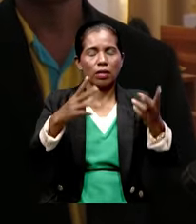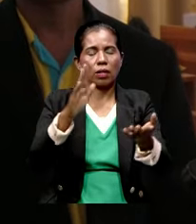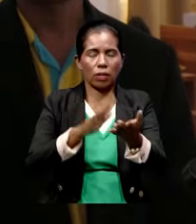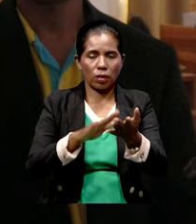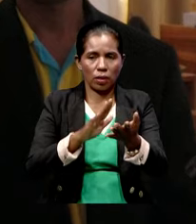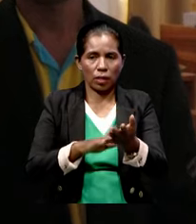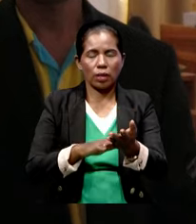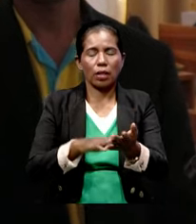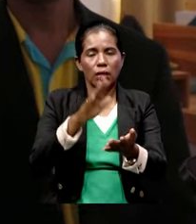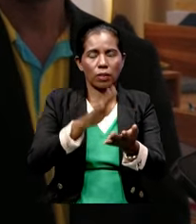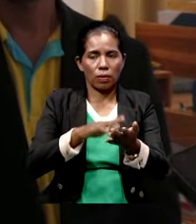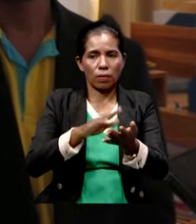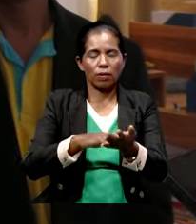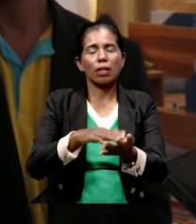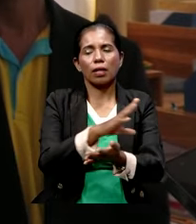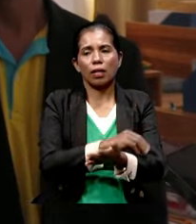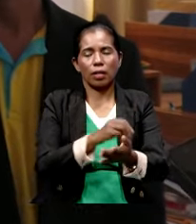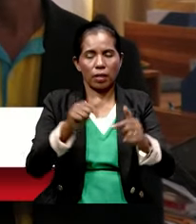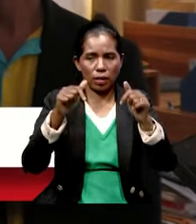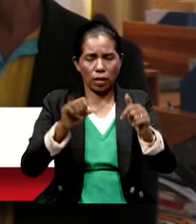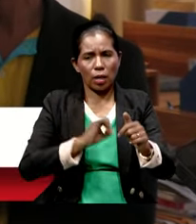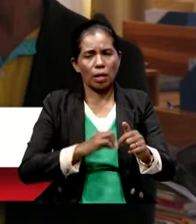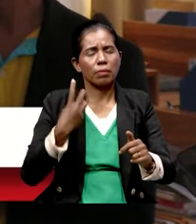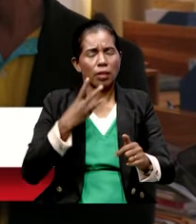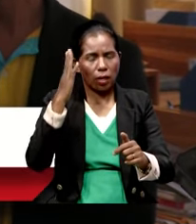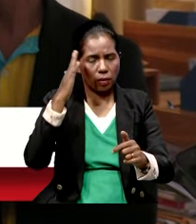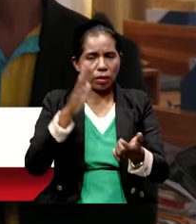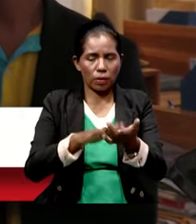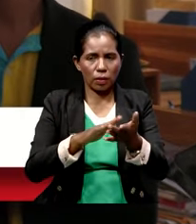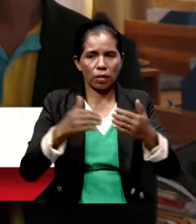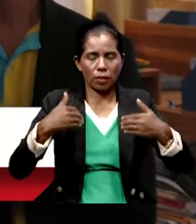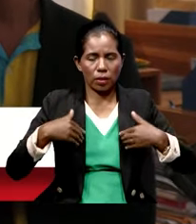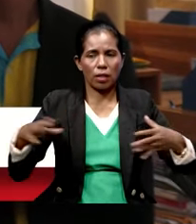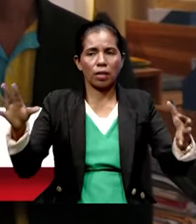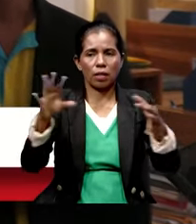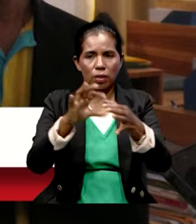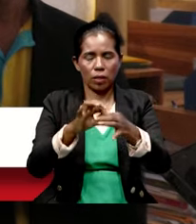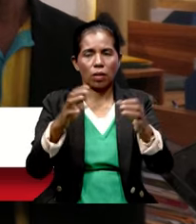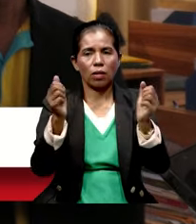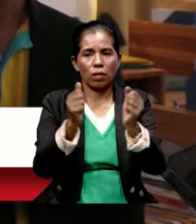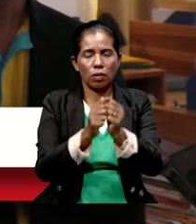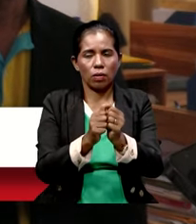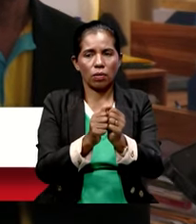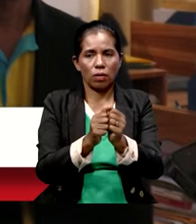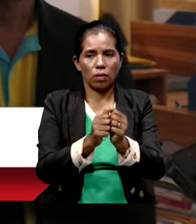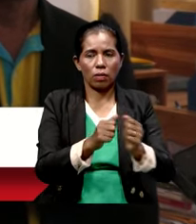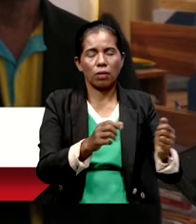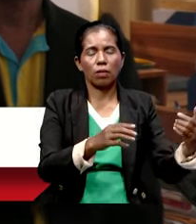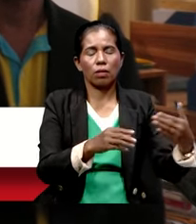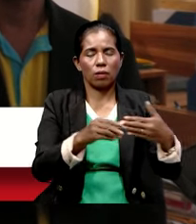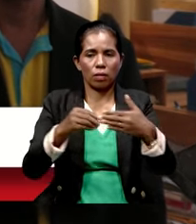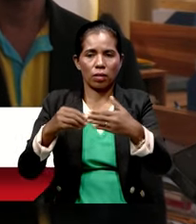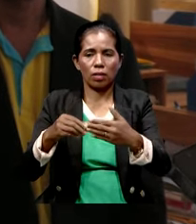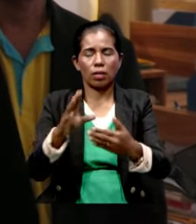Sagres né, a minha no encata escola da né e a ligação o fundação